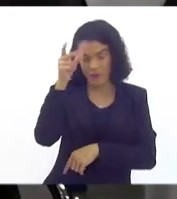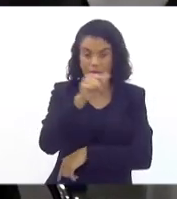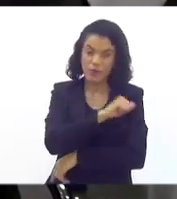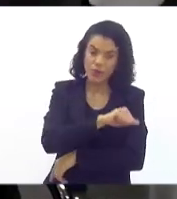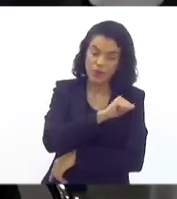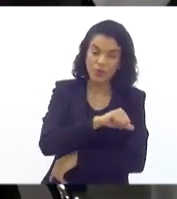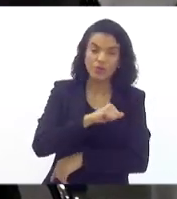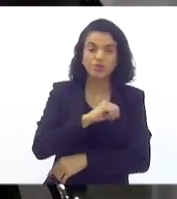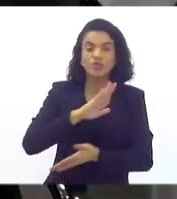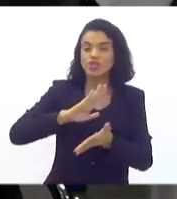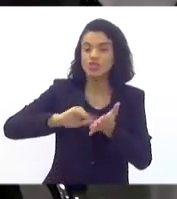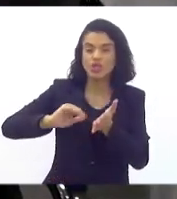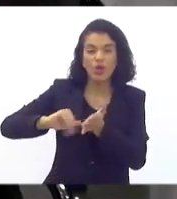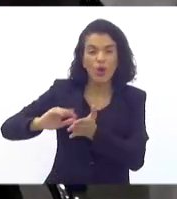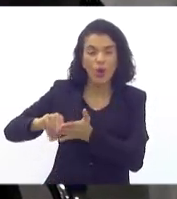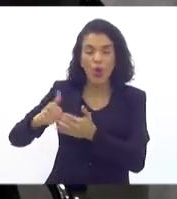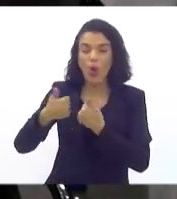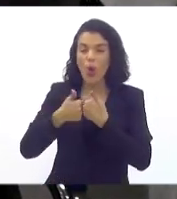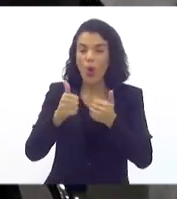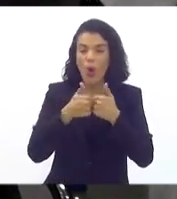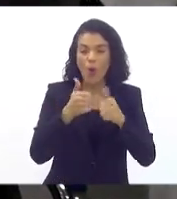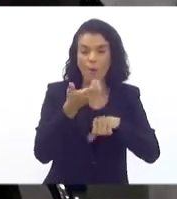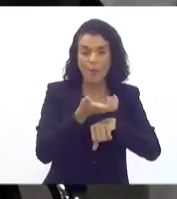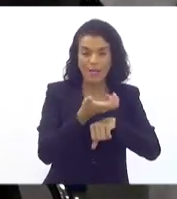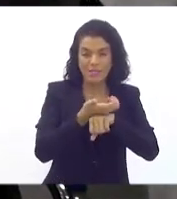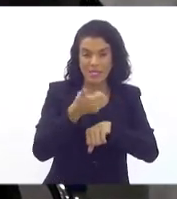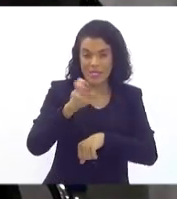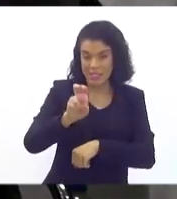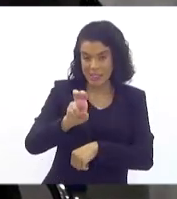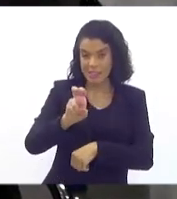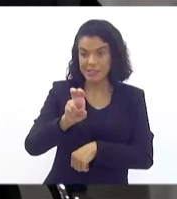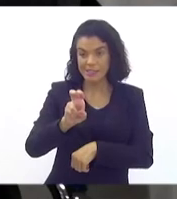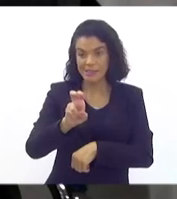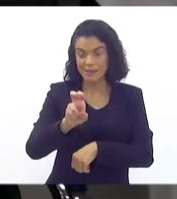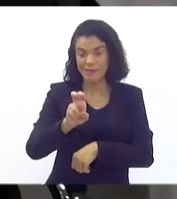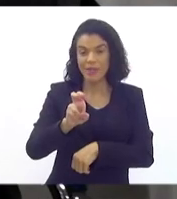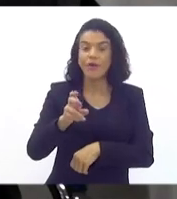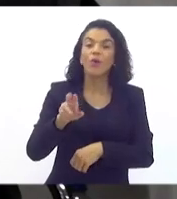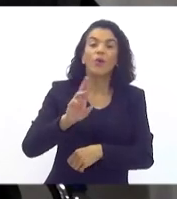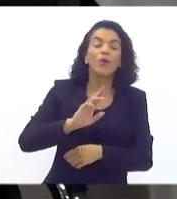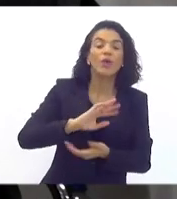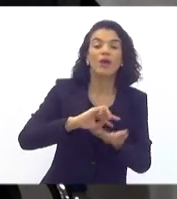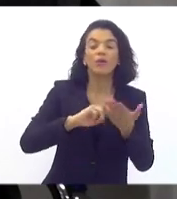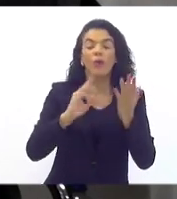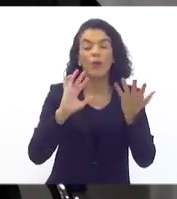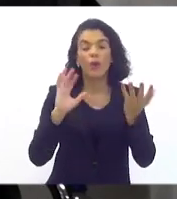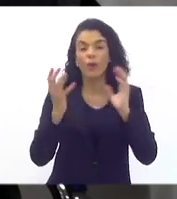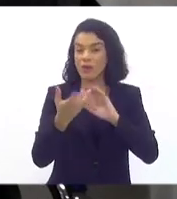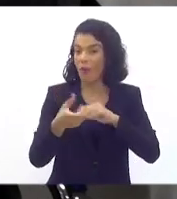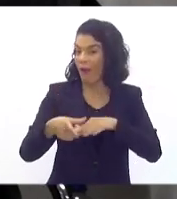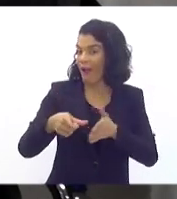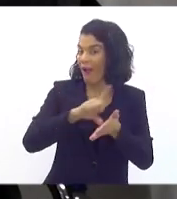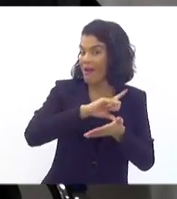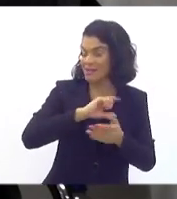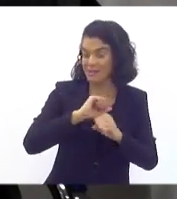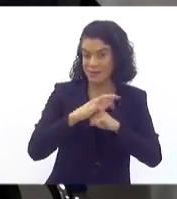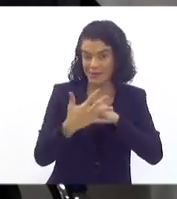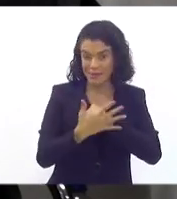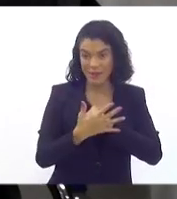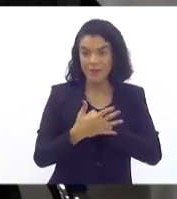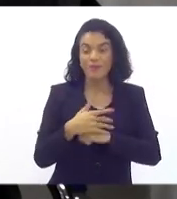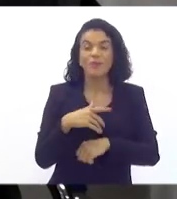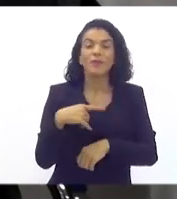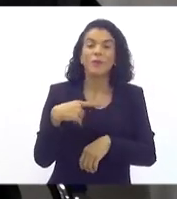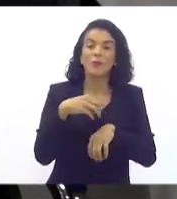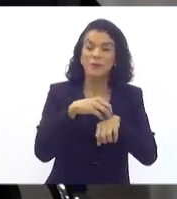retirou todos os ônibus da Praça 15 tirando a atratividade da ligação resultado antes da pandemia os 100 mil passageiros